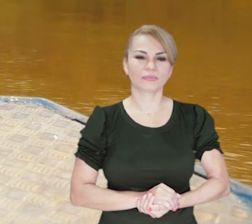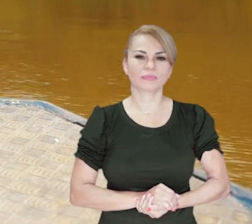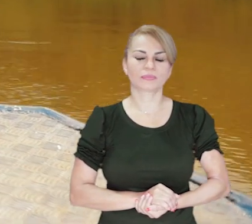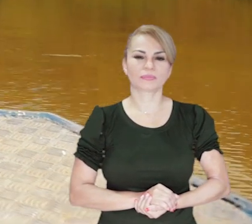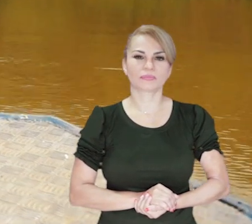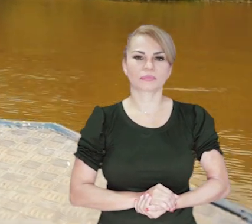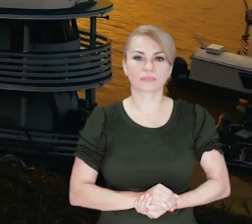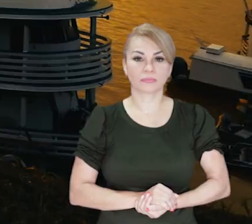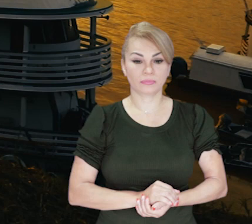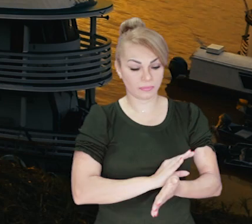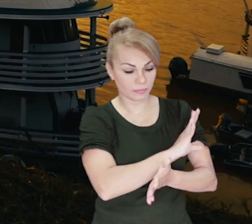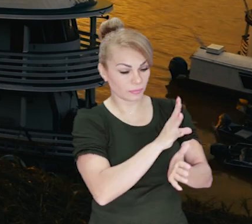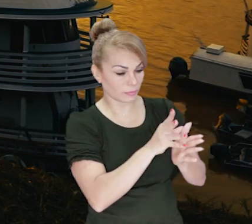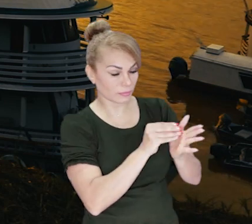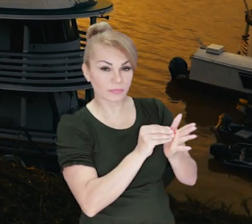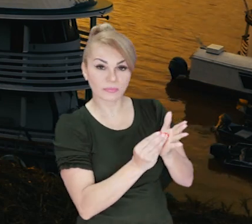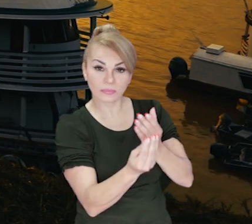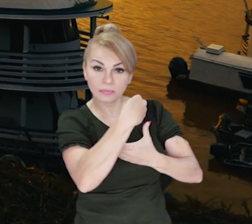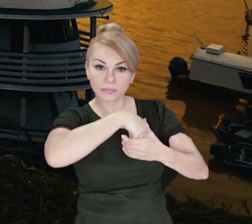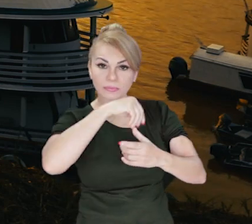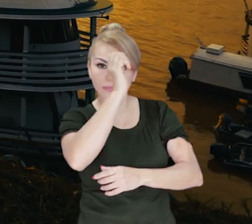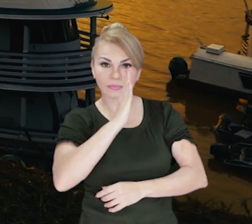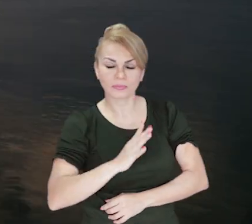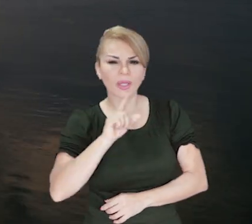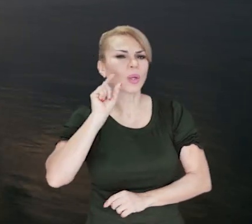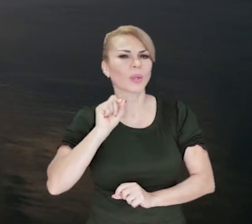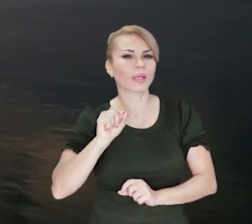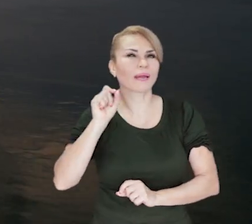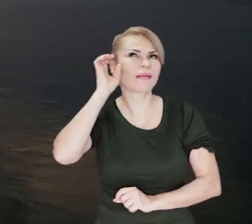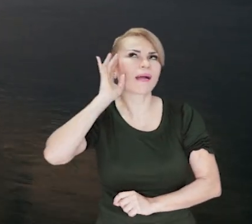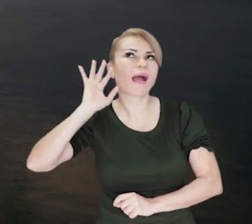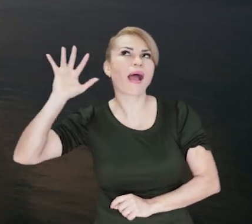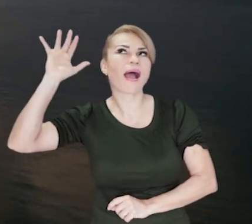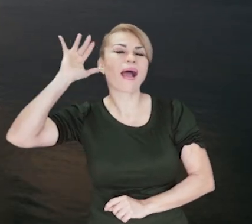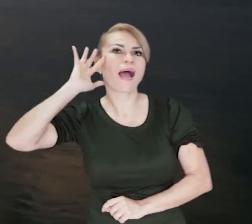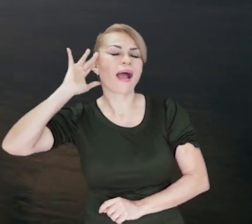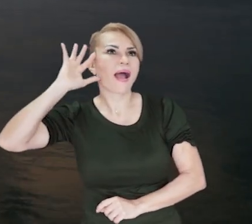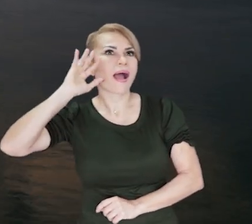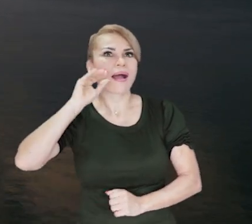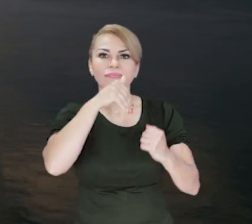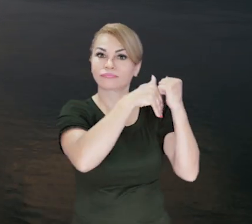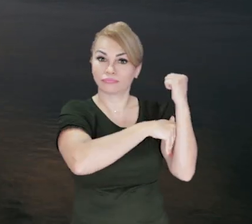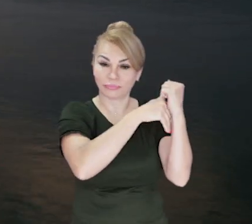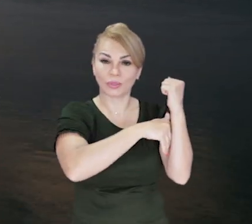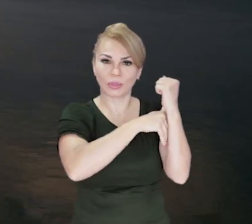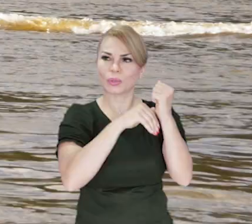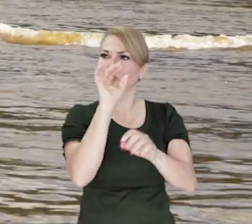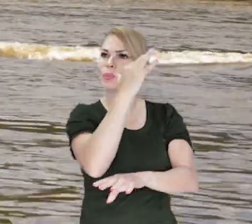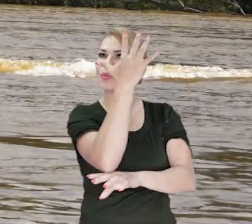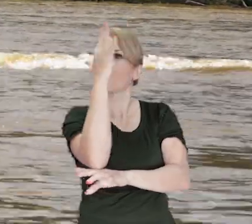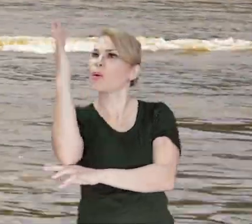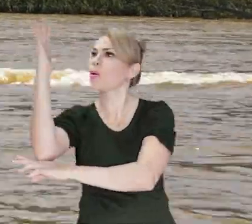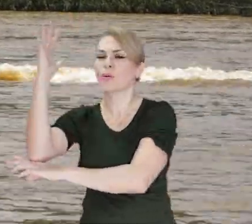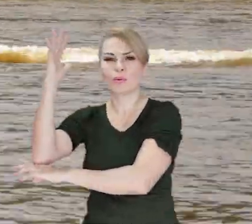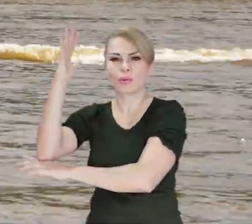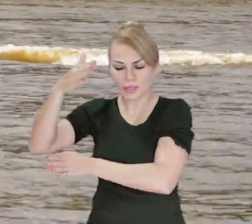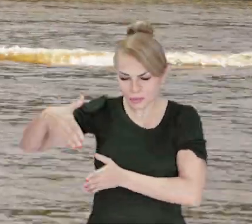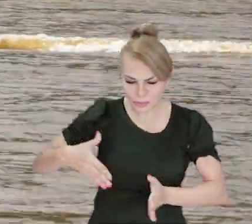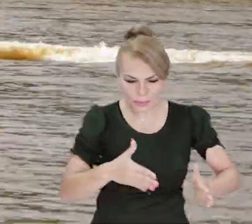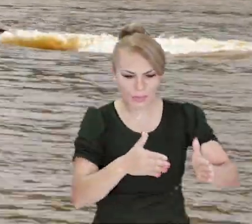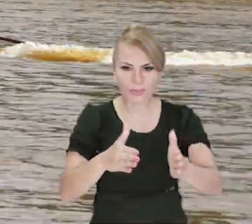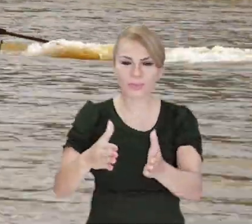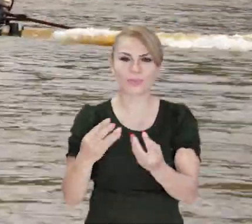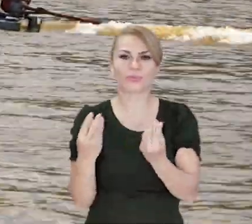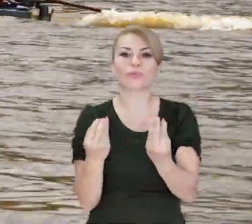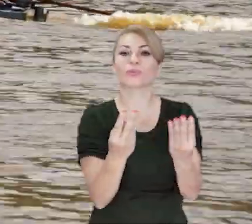A Amazônia brasileira é um mundo de encantos e mistérios. Seus rios e matas, mais que um patrimônio ambiental, são a morada de cerca de